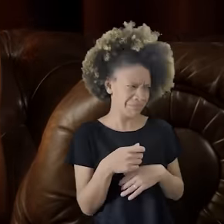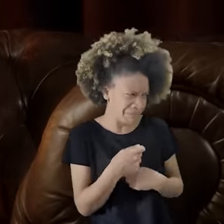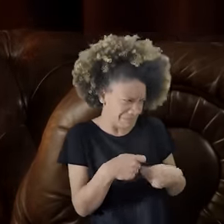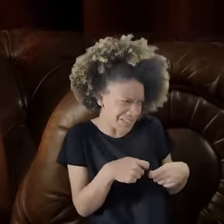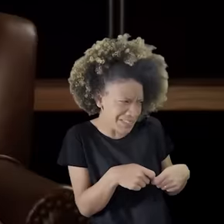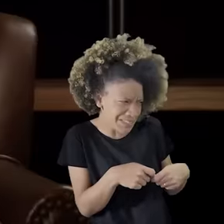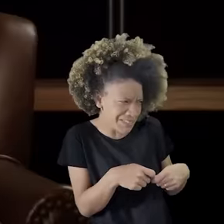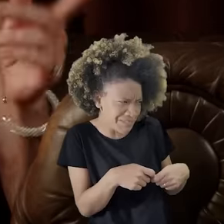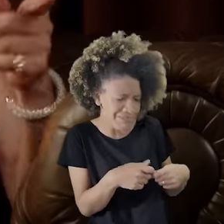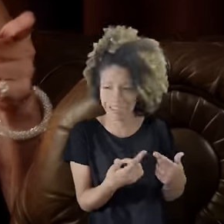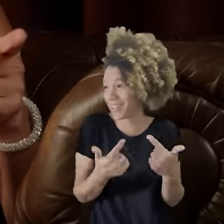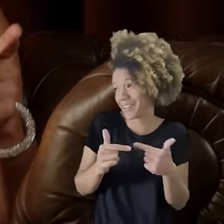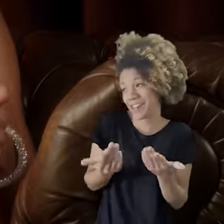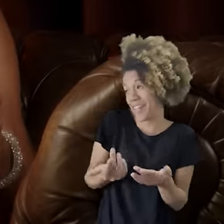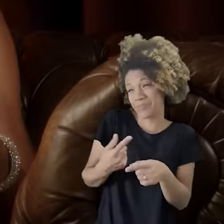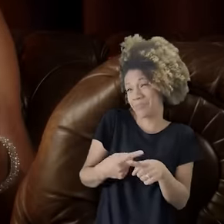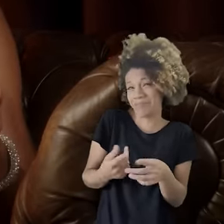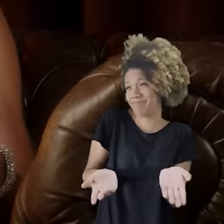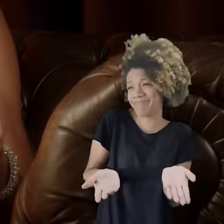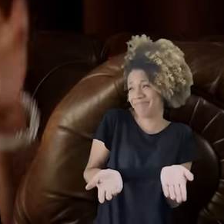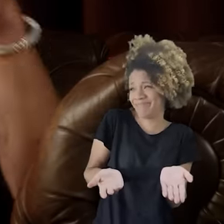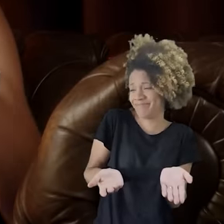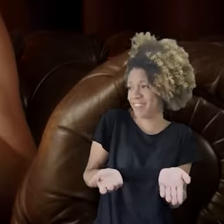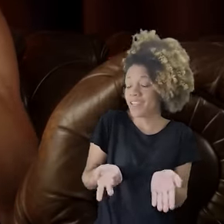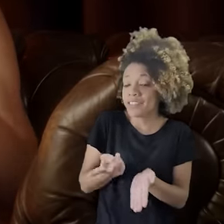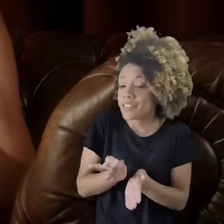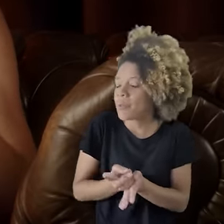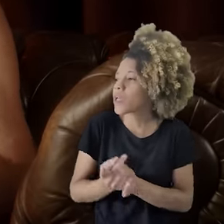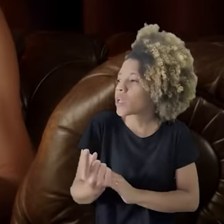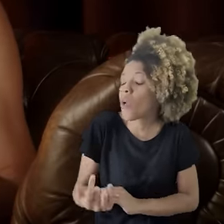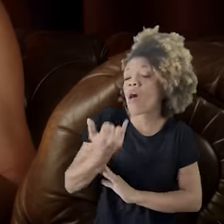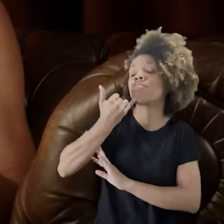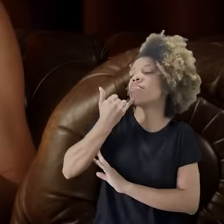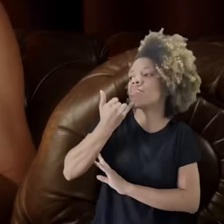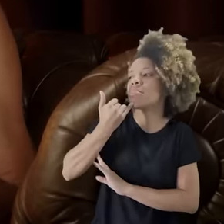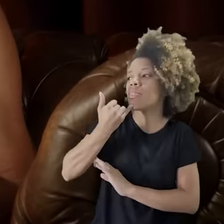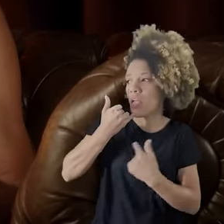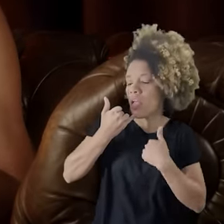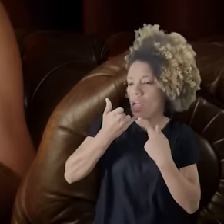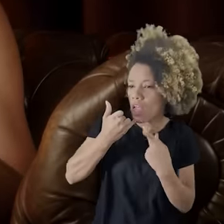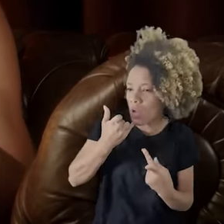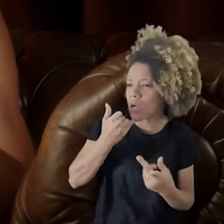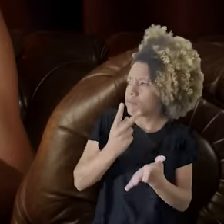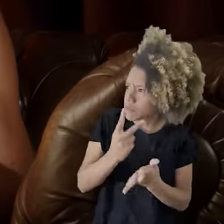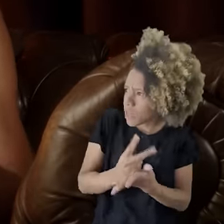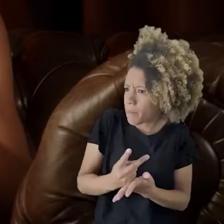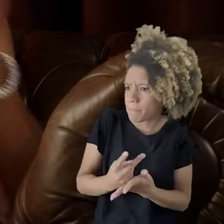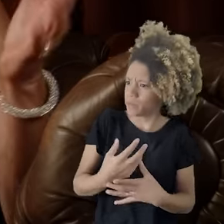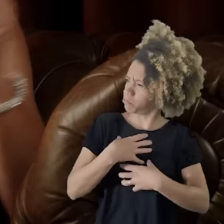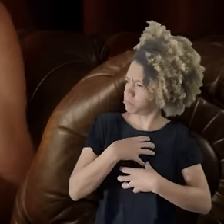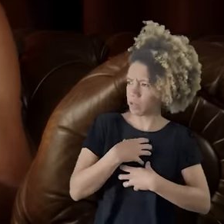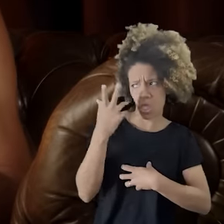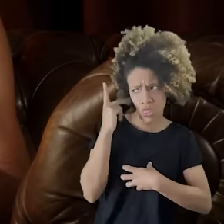precisa de até engraçado porque todas as vezes que eu atendo alguém pelo telefone eu sempre Sou tratado